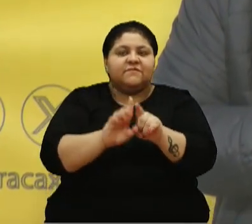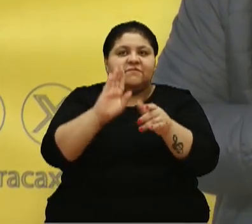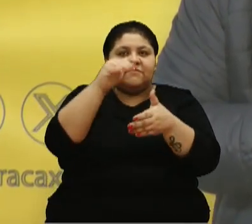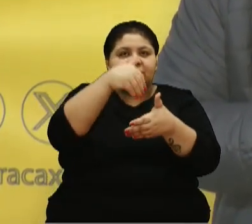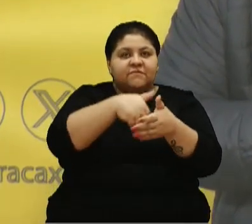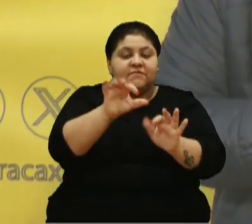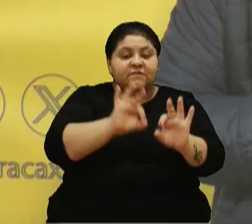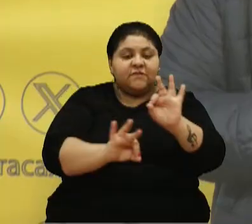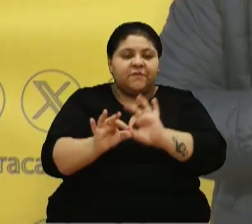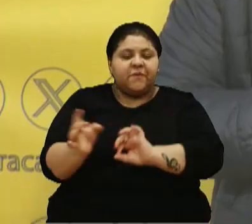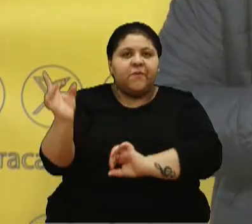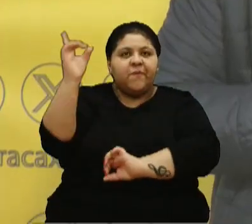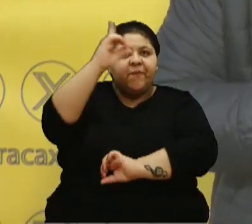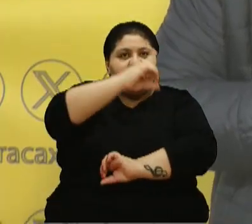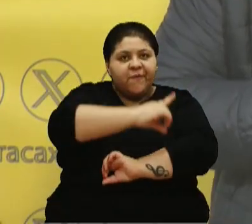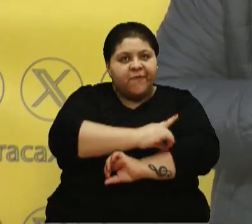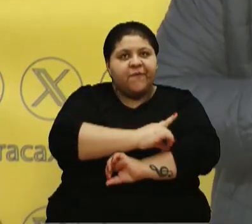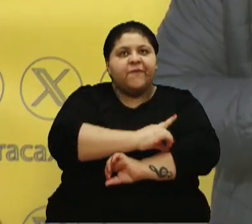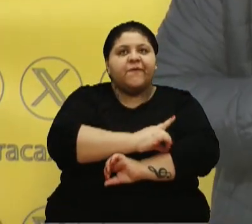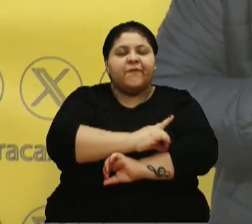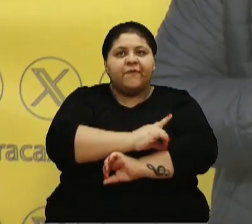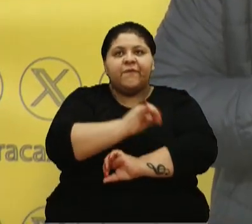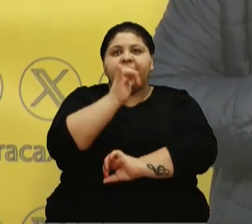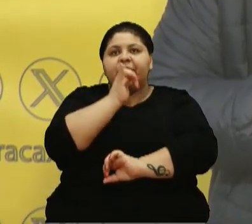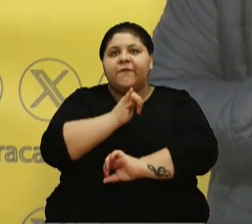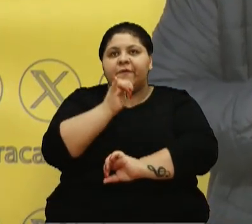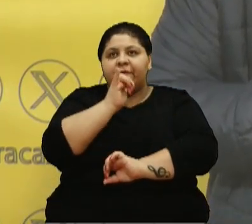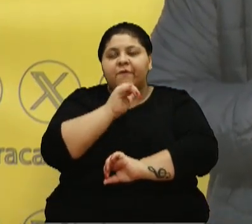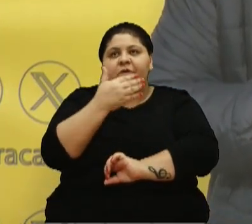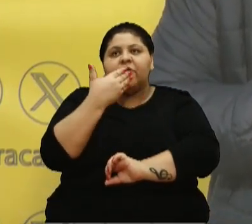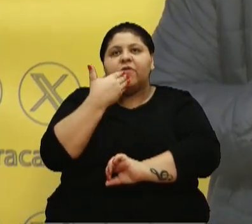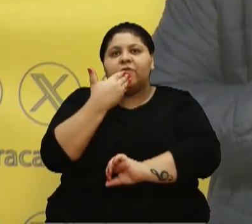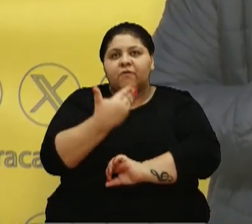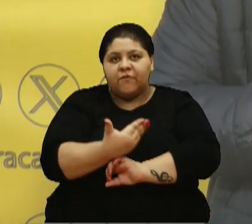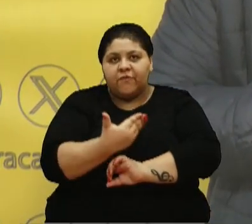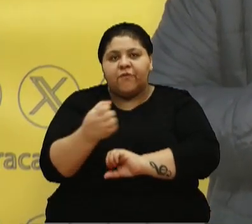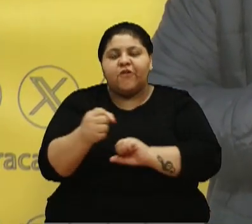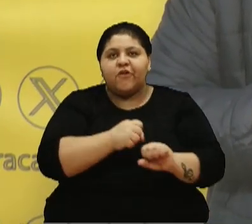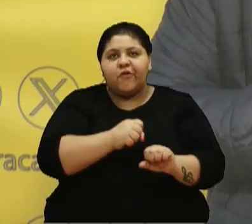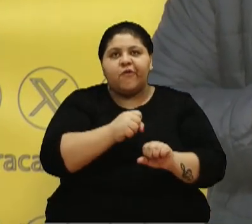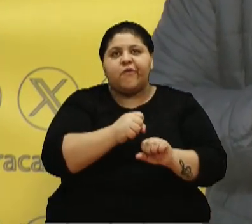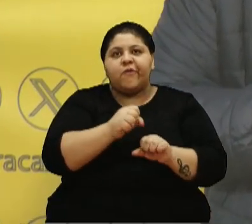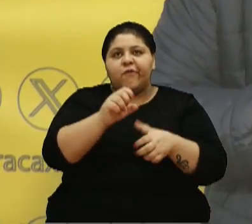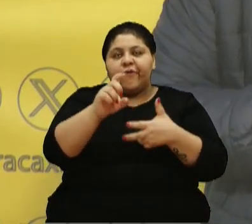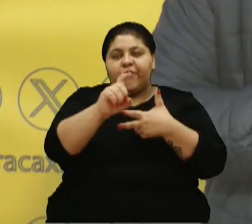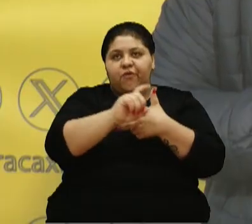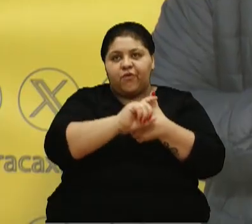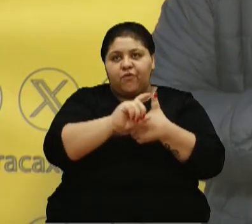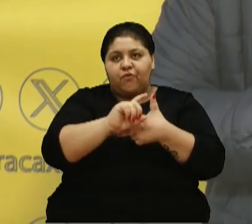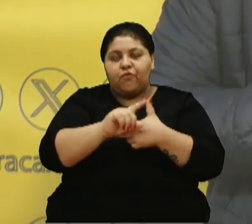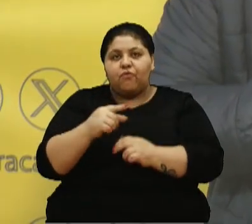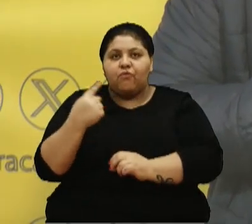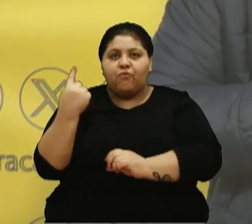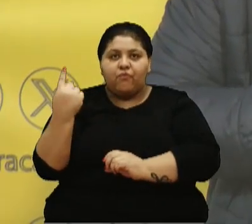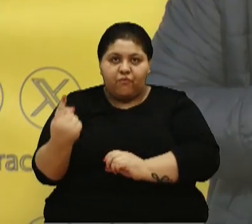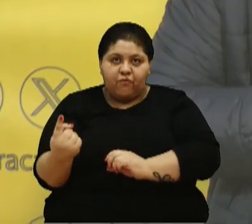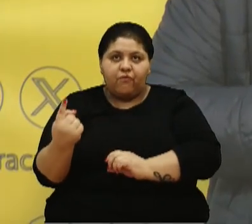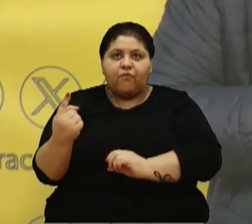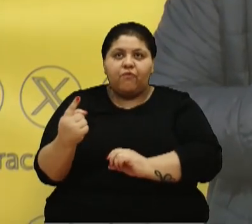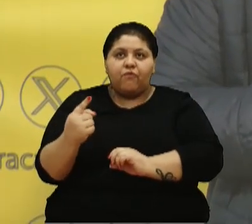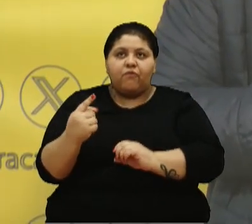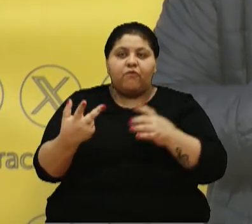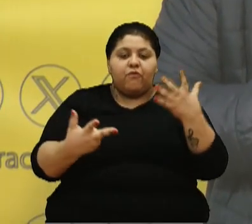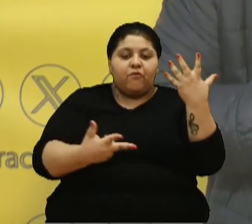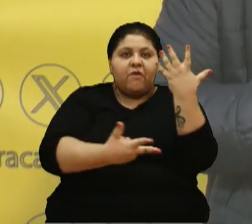na ordem do dia, entre elas, por exemplo, requerimentos ao Poder Executivo, um deles na questão de poda